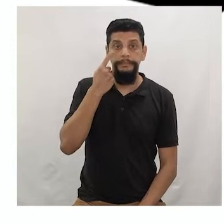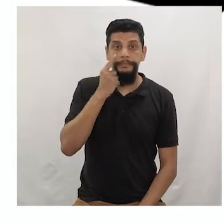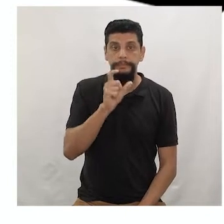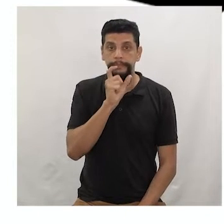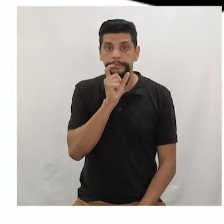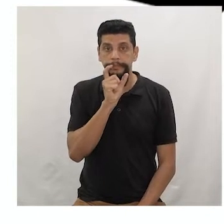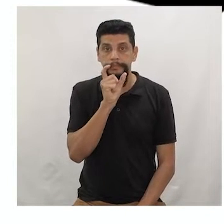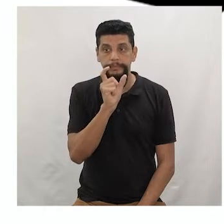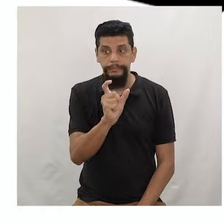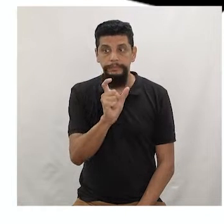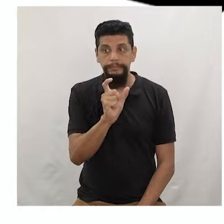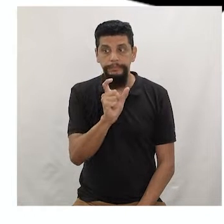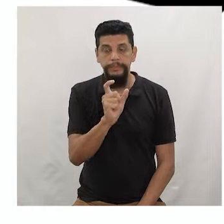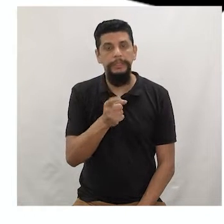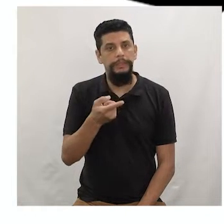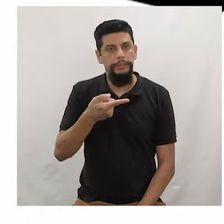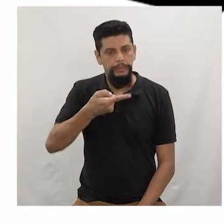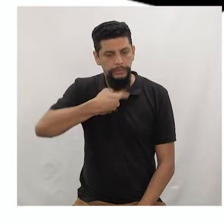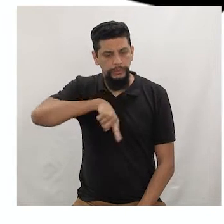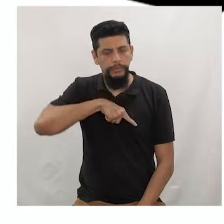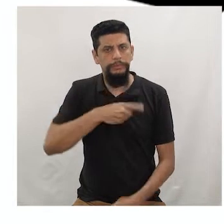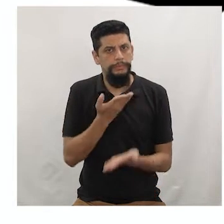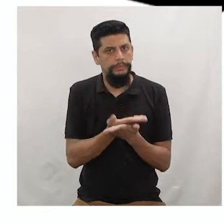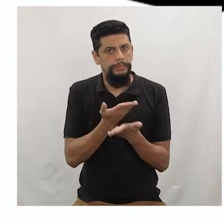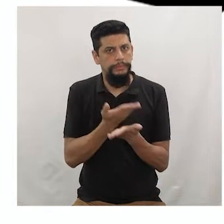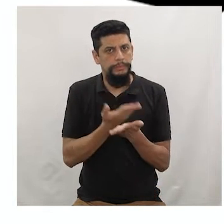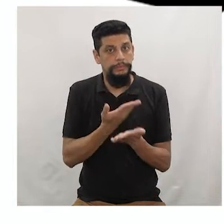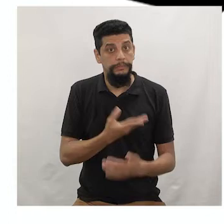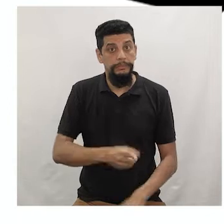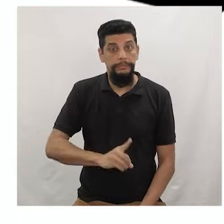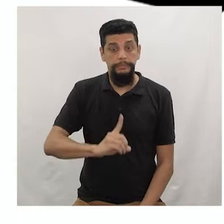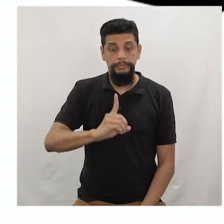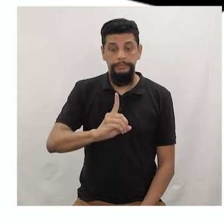Olha lá a palavra que nós vamos trabalhar: